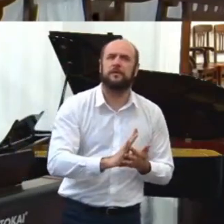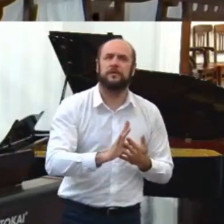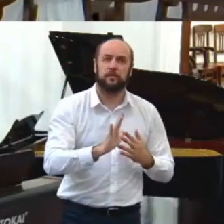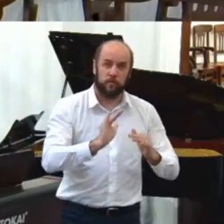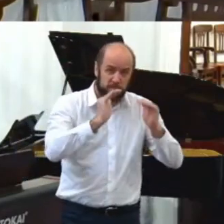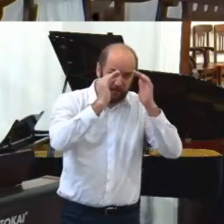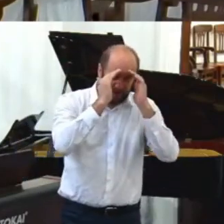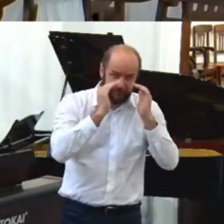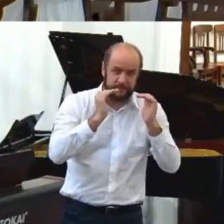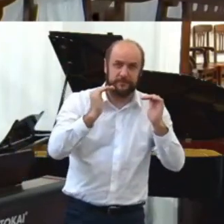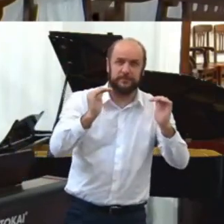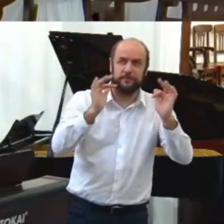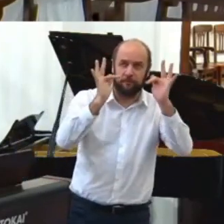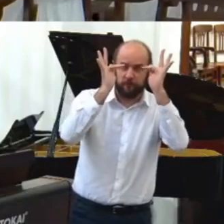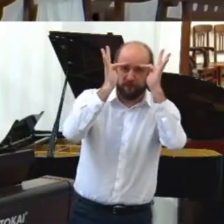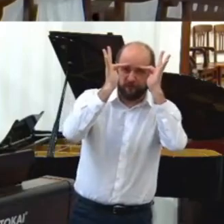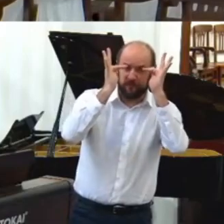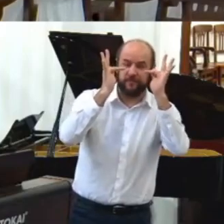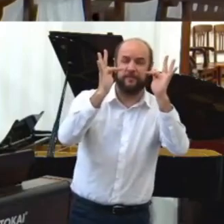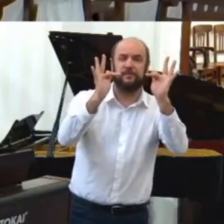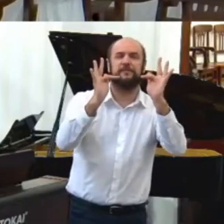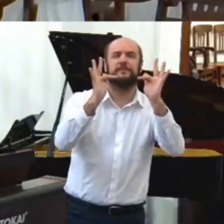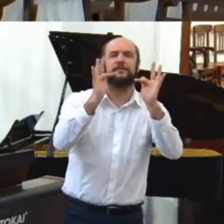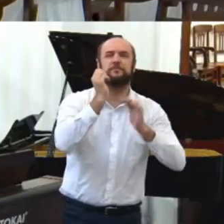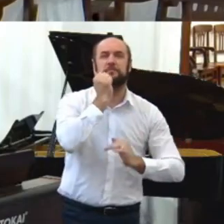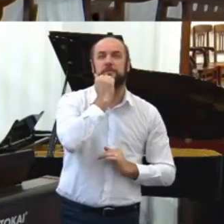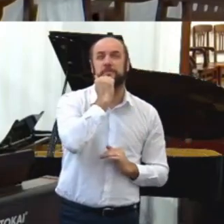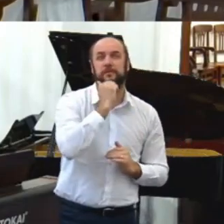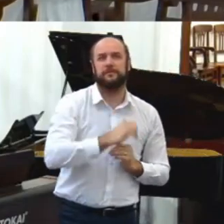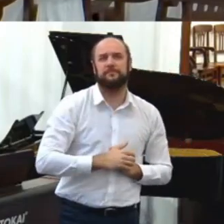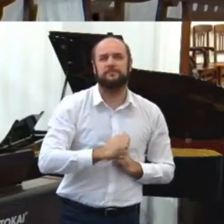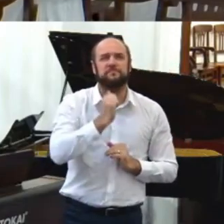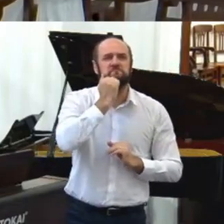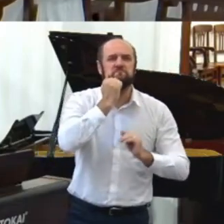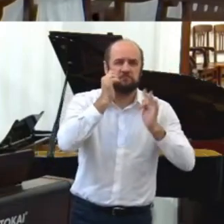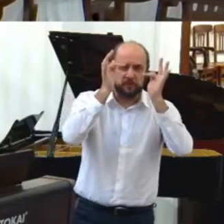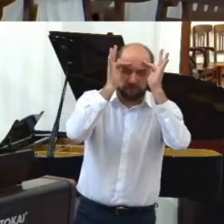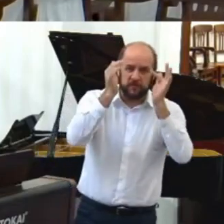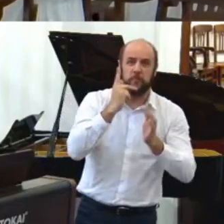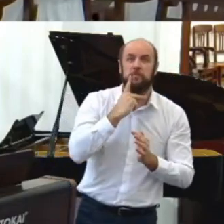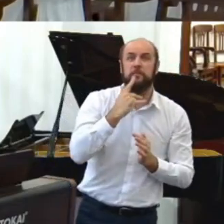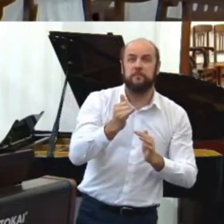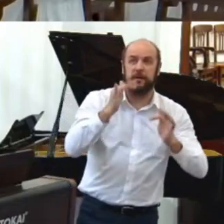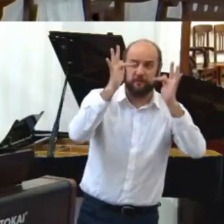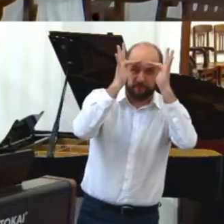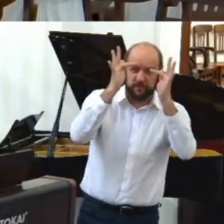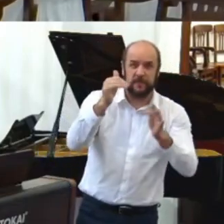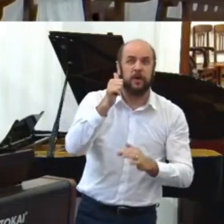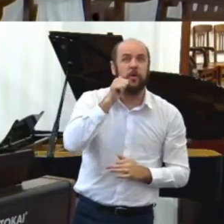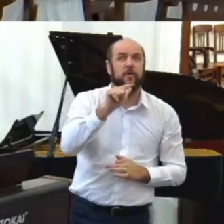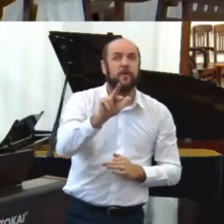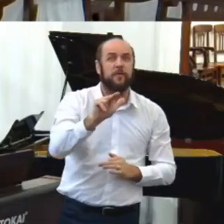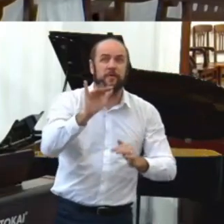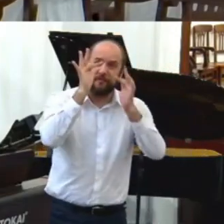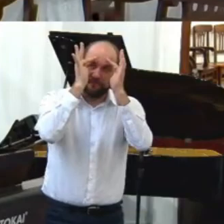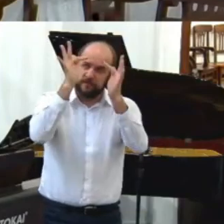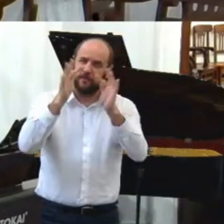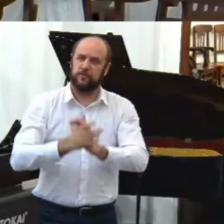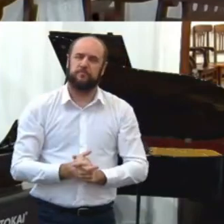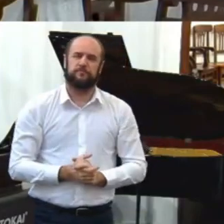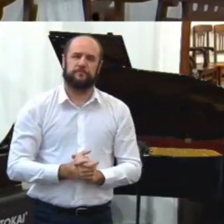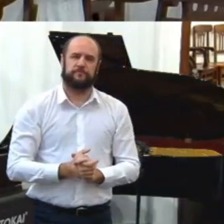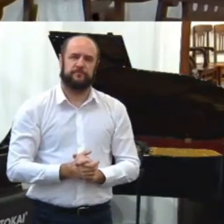de obediência e de fidelidade dessa mãe, desse pai, dessa irmã.